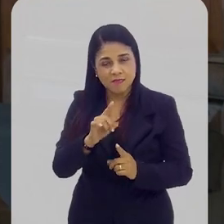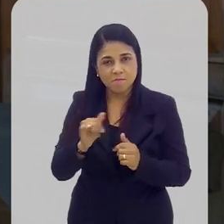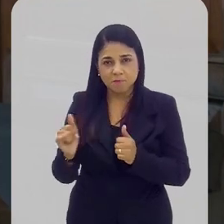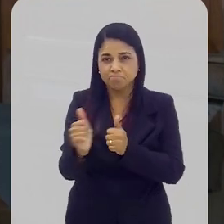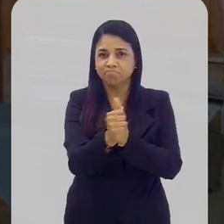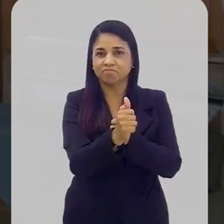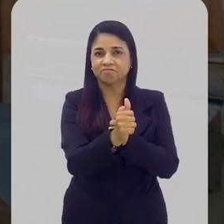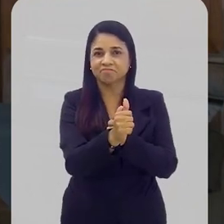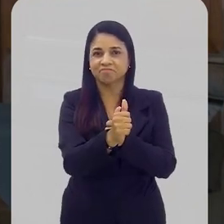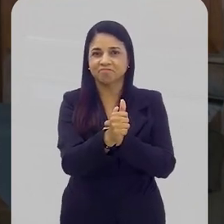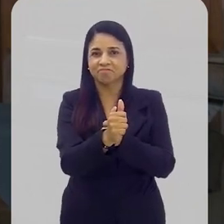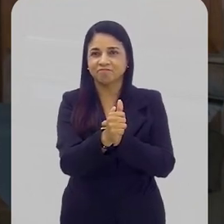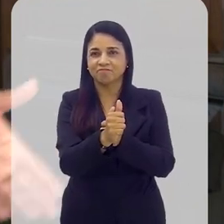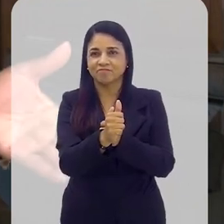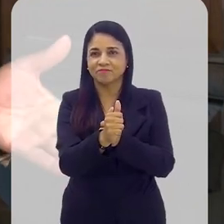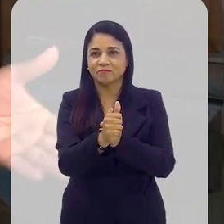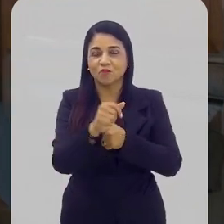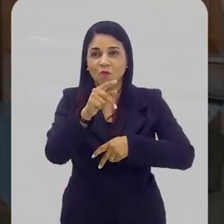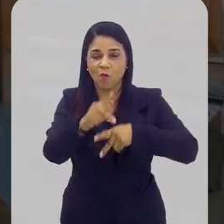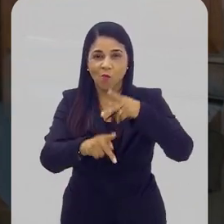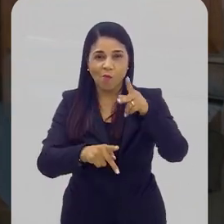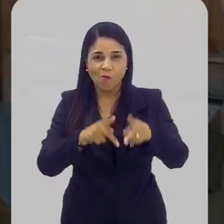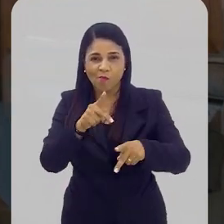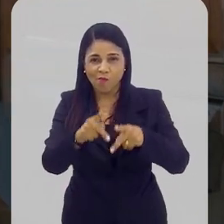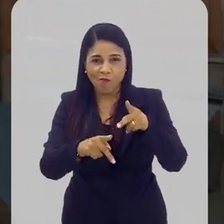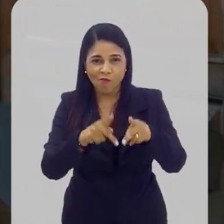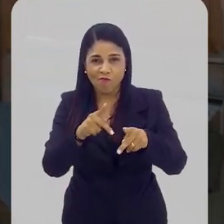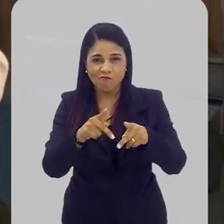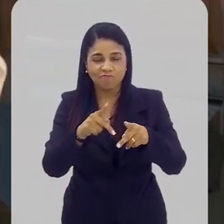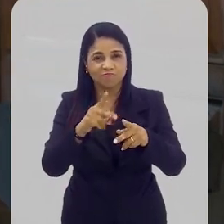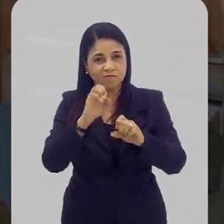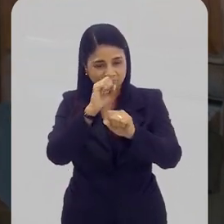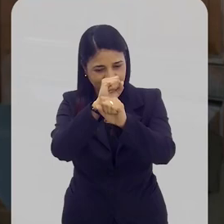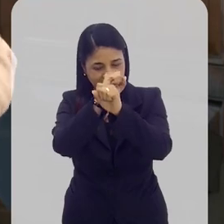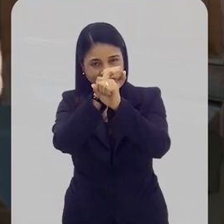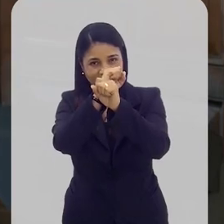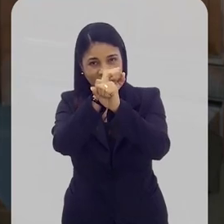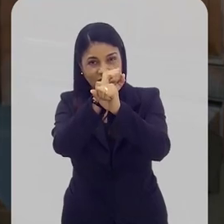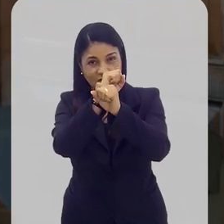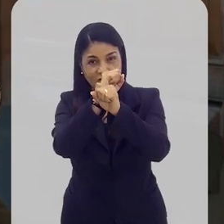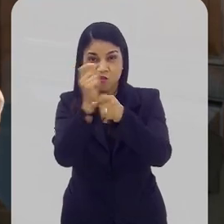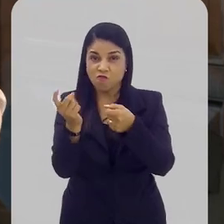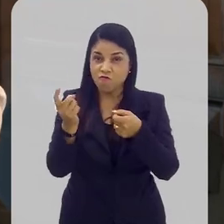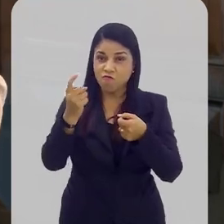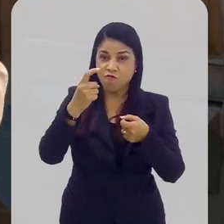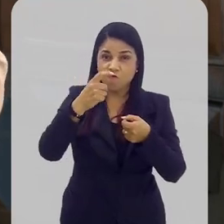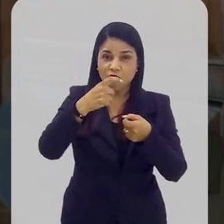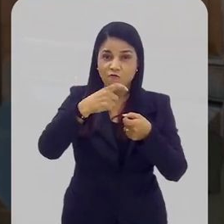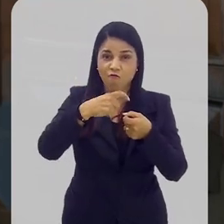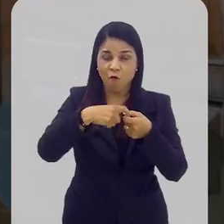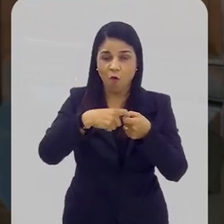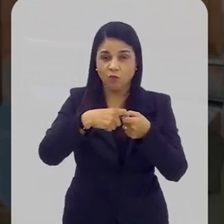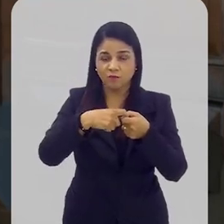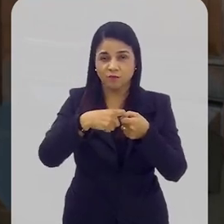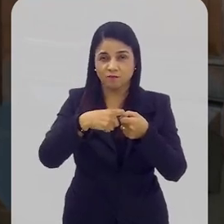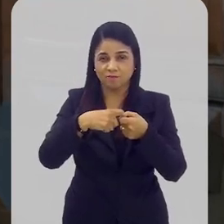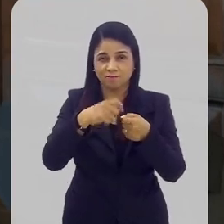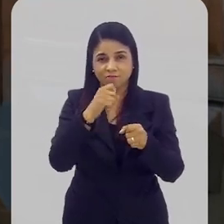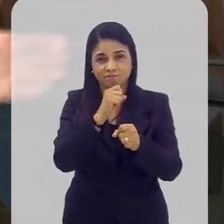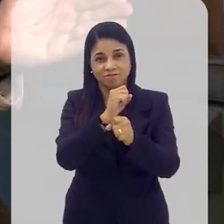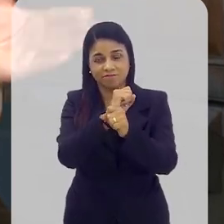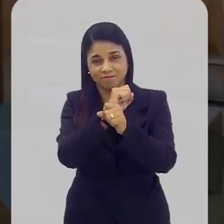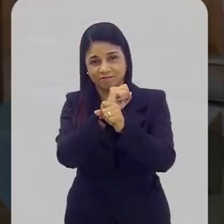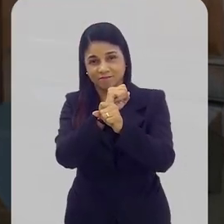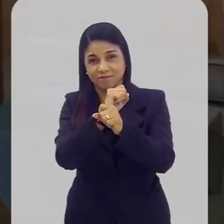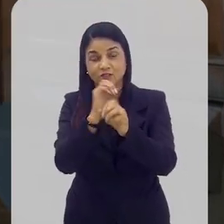sempre à frente. Quando o povo foi levado para a escravidão e depois retorna da escravidão,